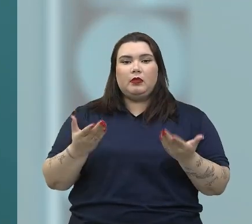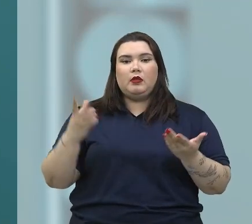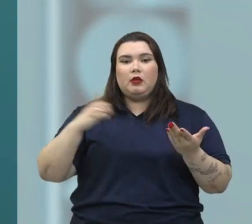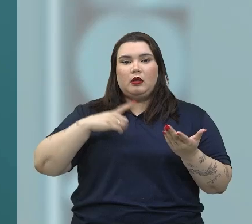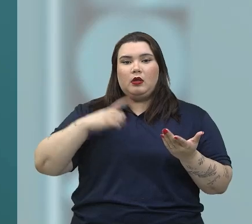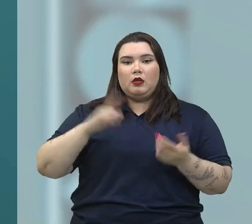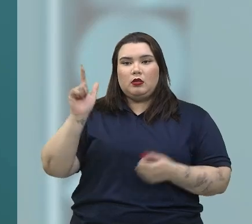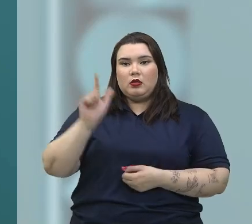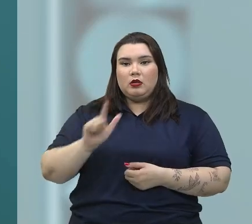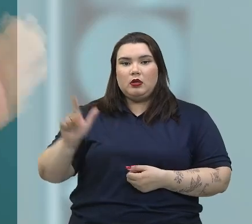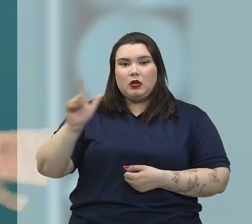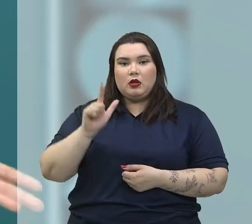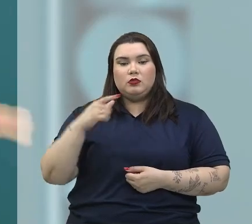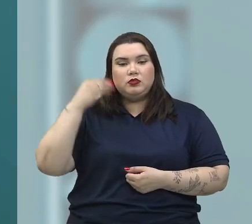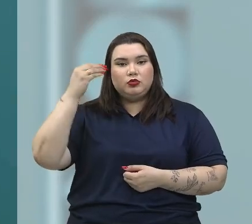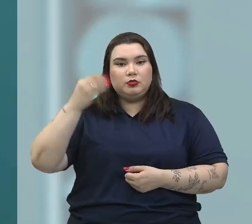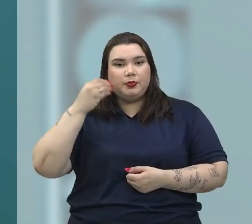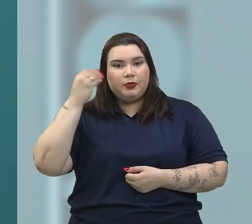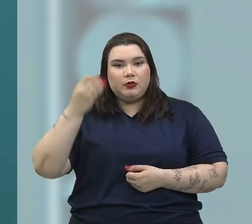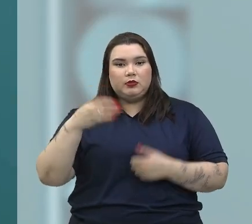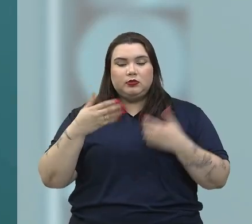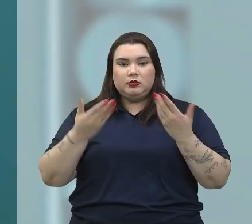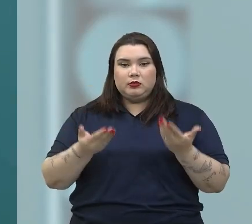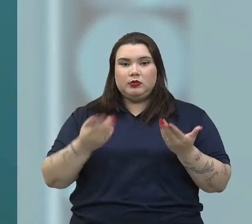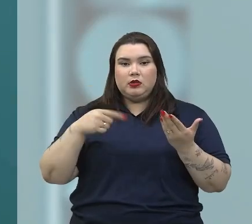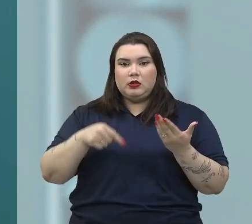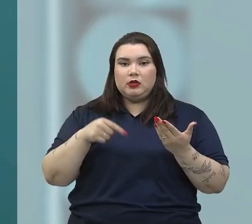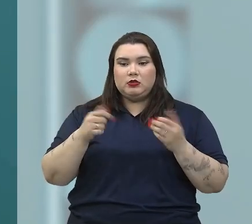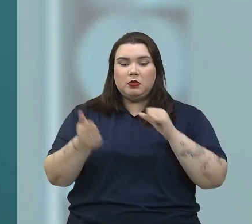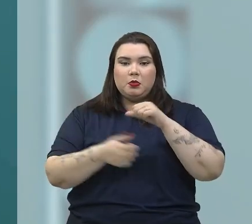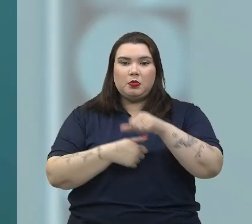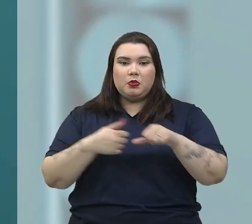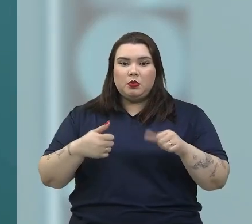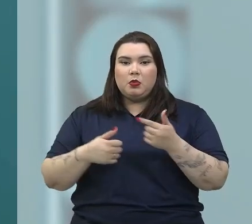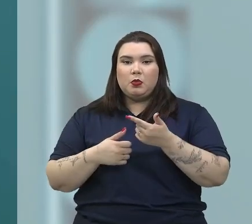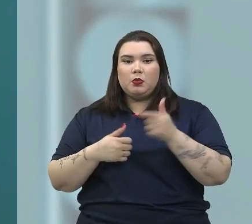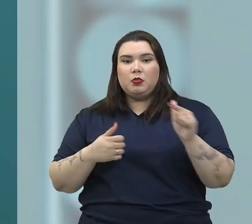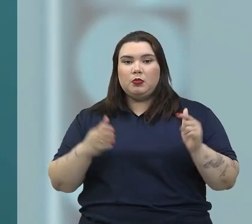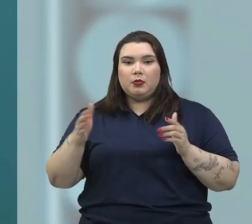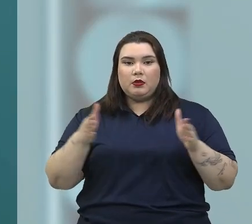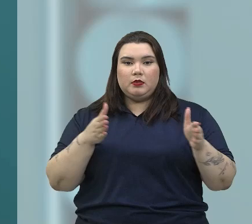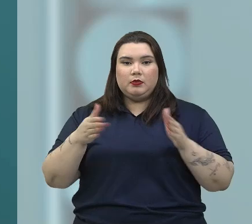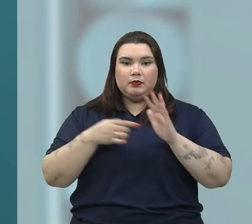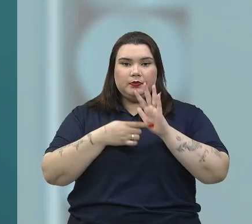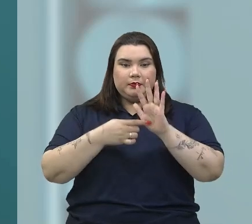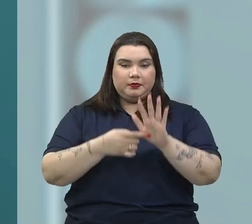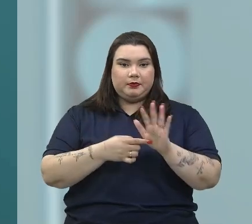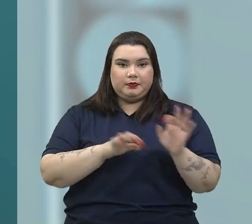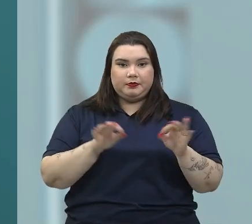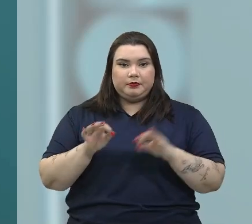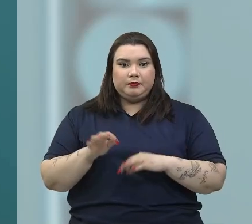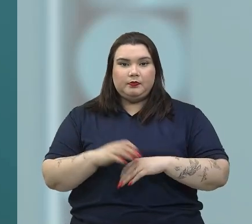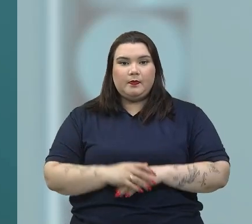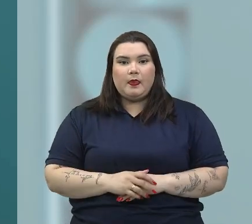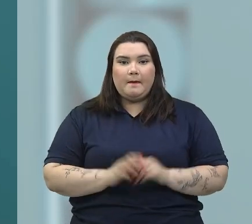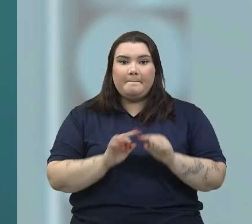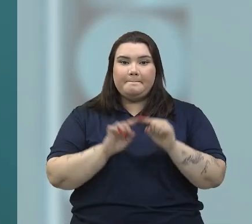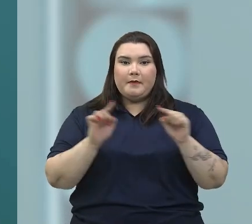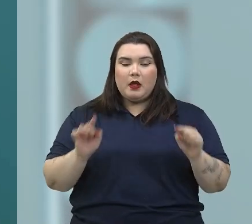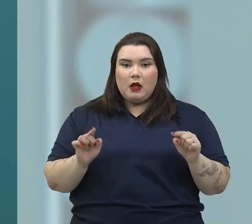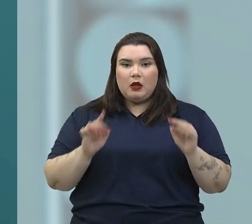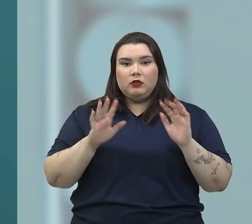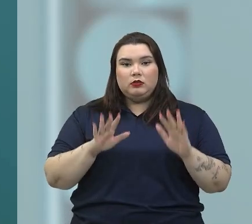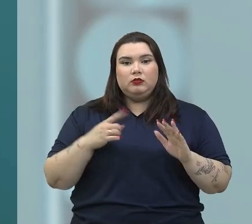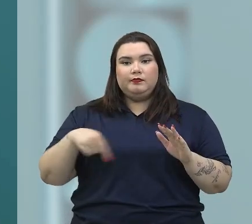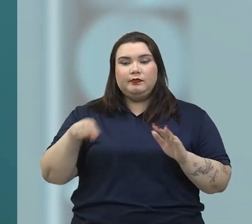de relato. E aí a gente vai sair desse cenário, né, para outro cenário que eu vou mostrar daqui a pouco. Mas isso não os impedir